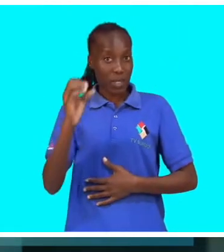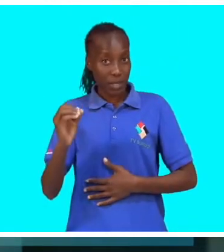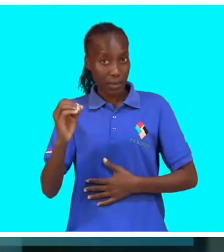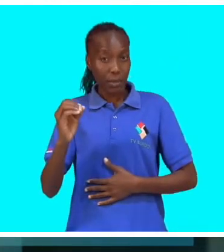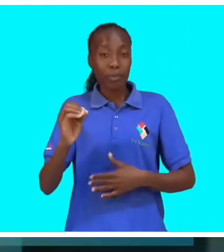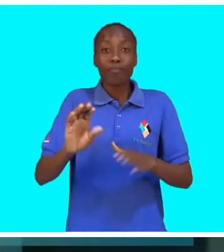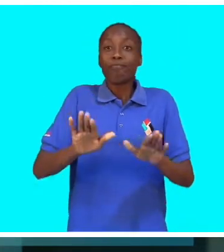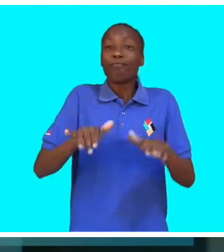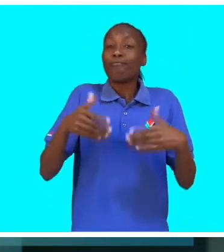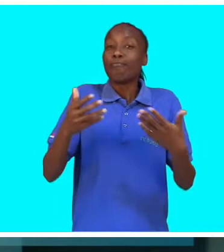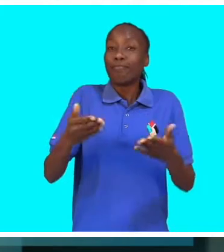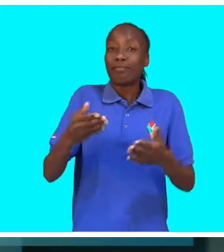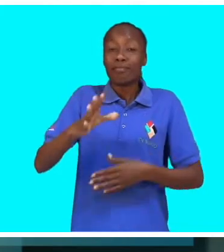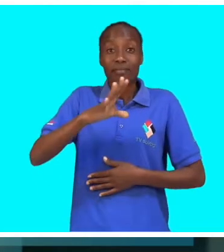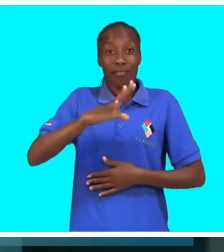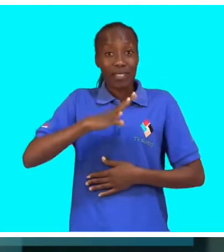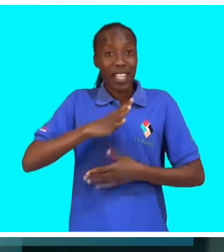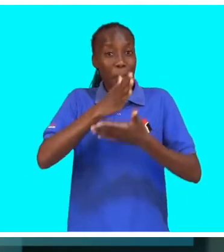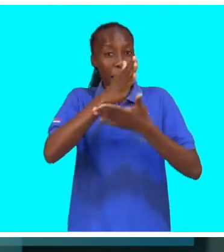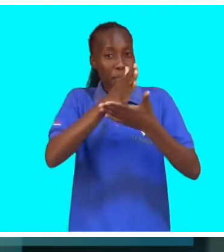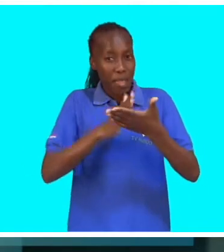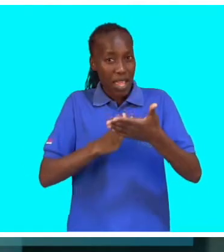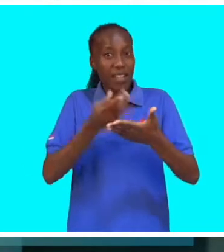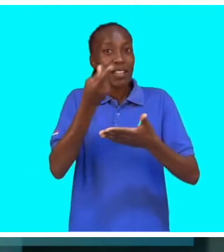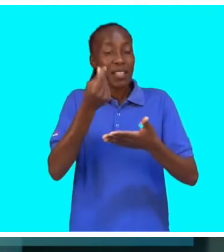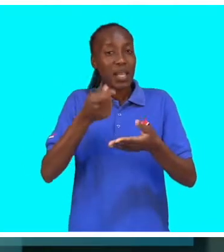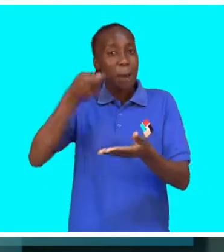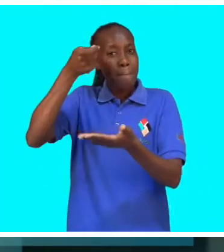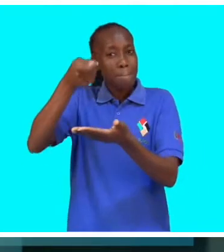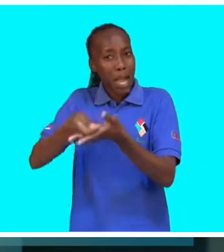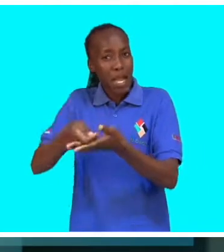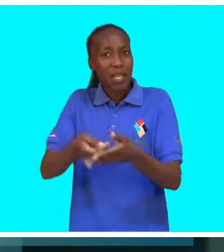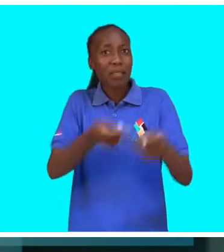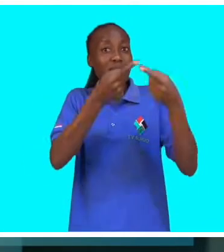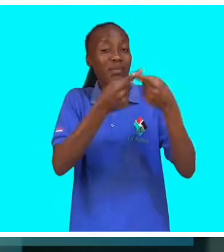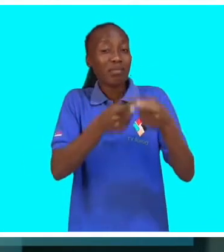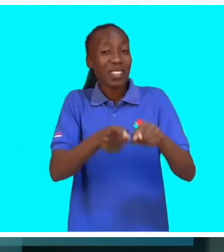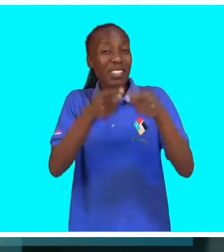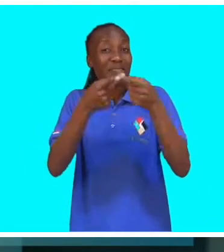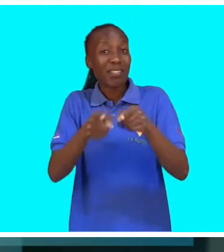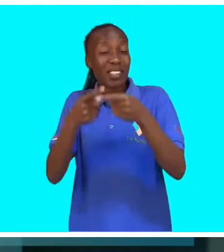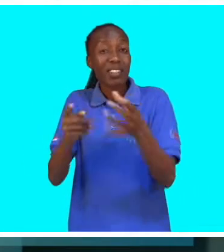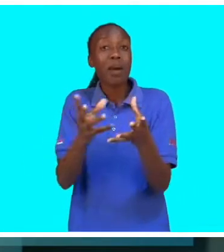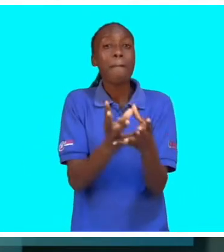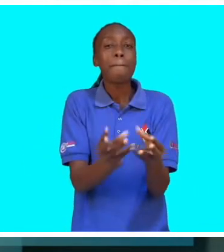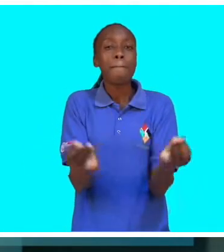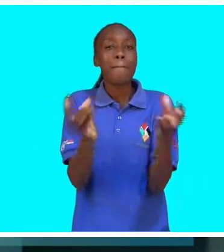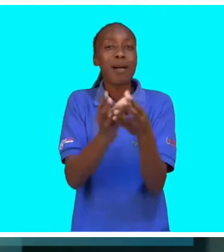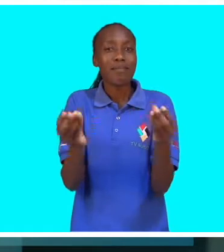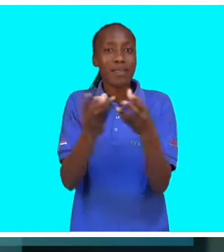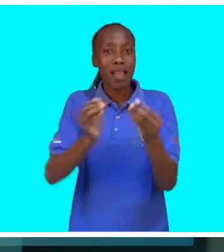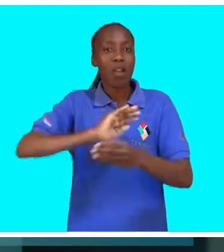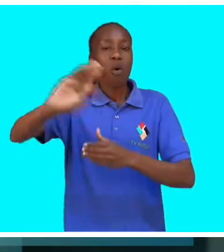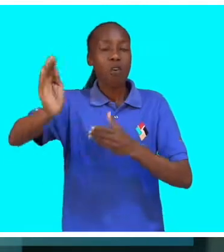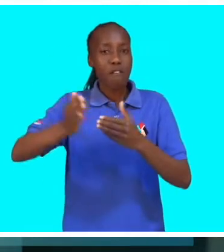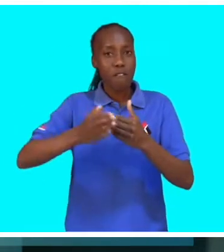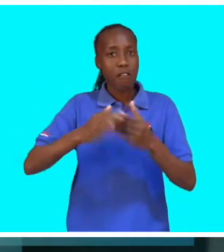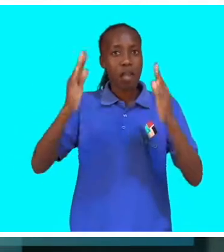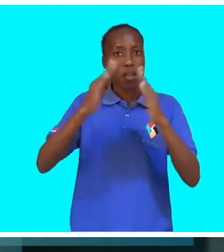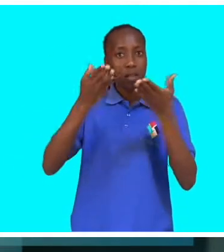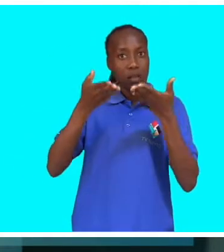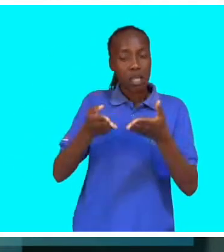75%. Levo aquele metade de dinheiro, vou comprar tubo, vou no torneio, para curvar, sei lá, como se não. Venho aqui em casa,